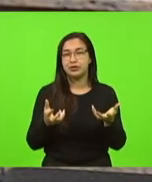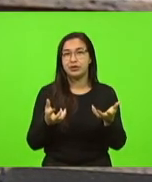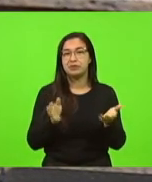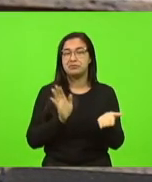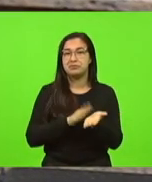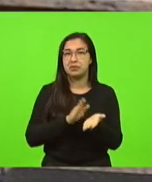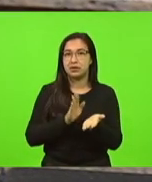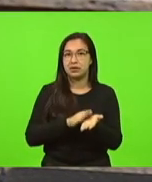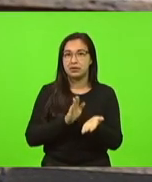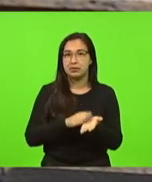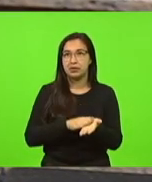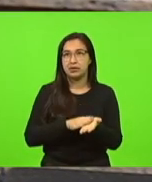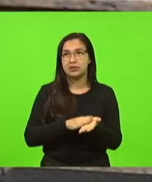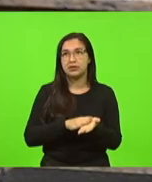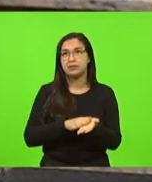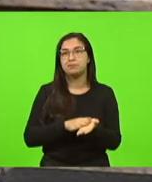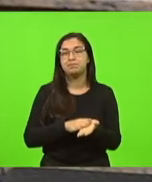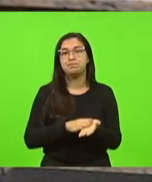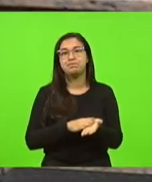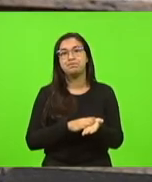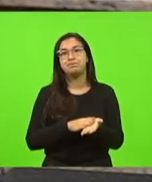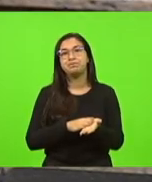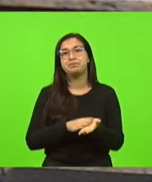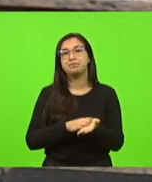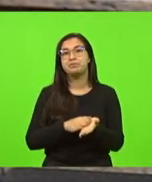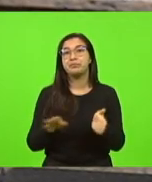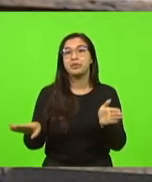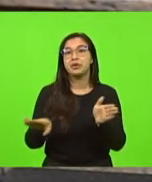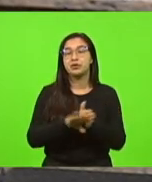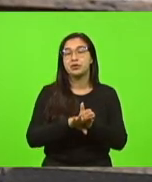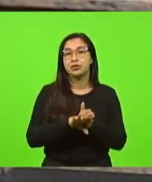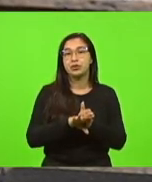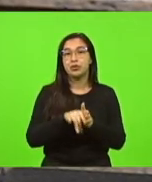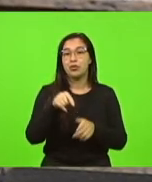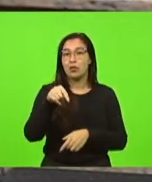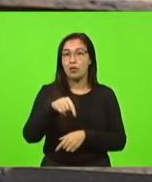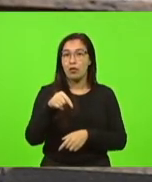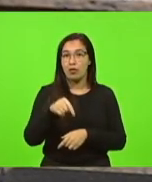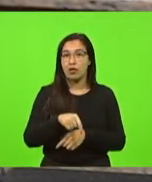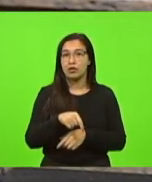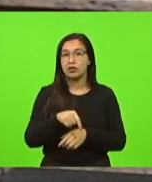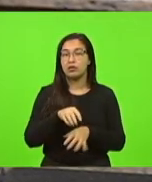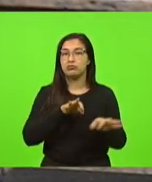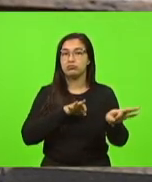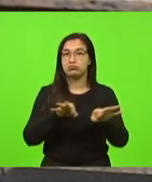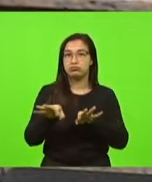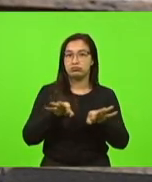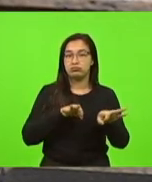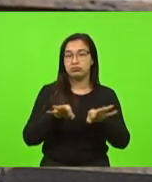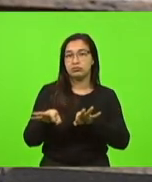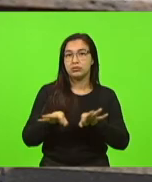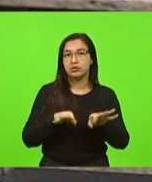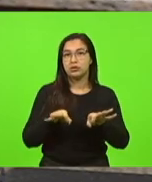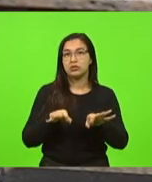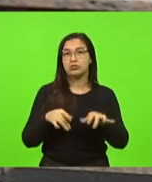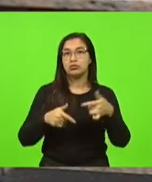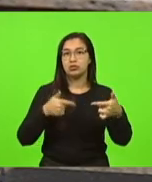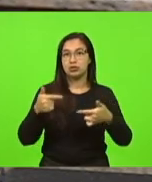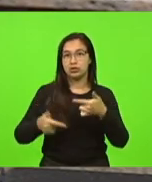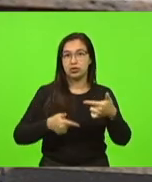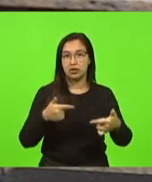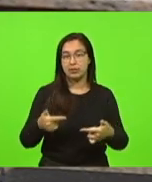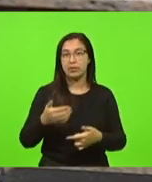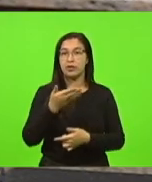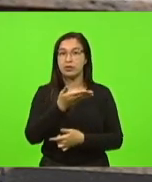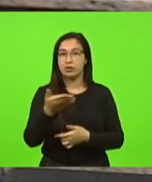parabenizar porque aportou nessa casa o plano de carreira, de vencimento do cargo de agente de